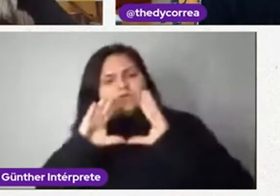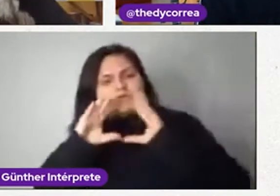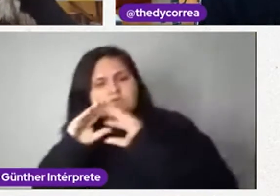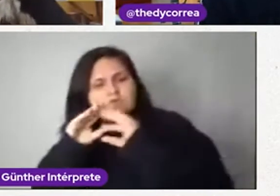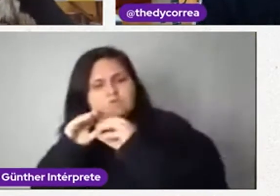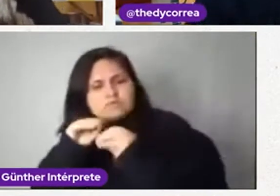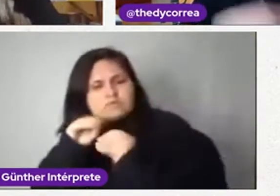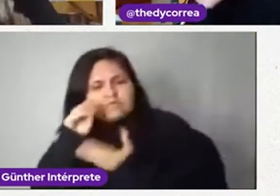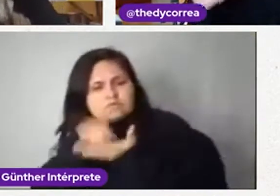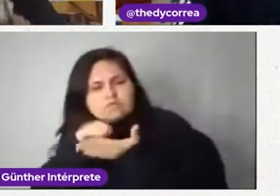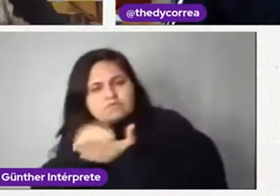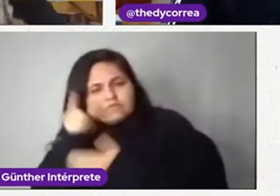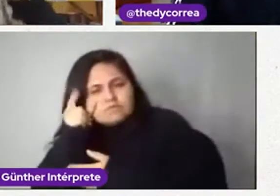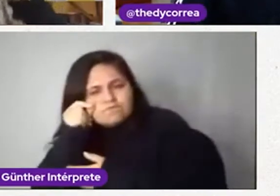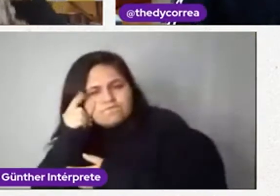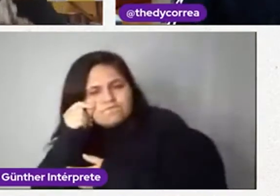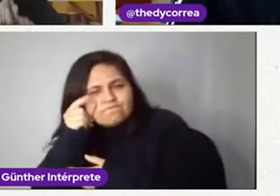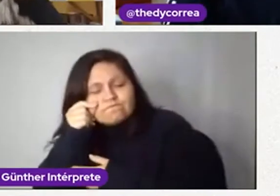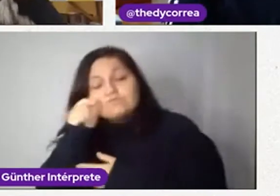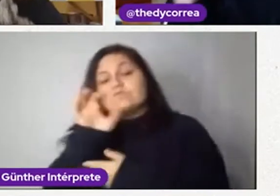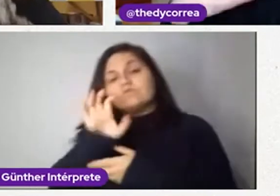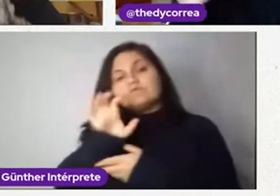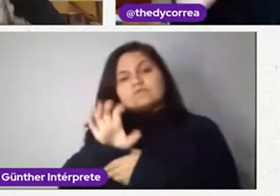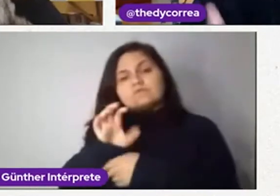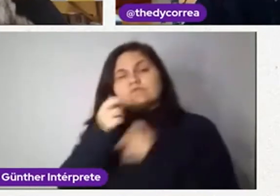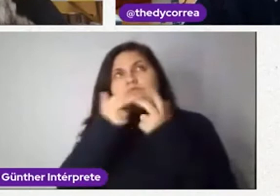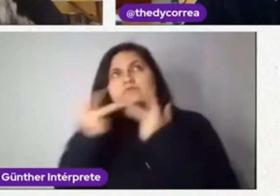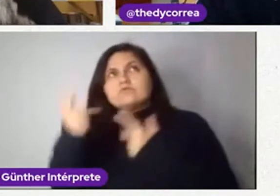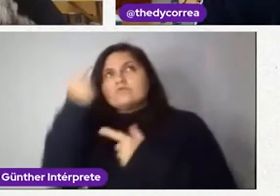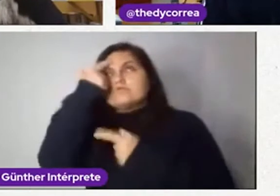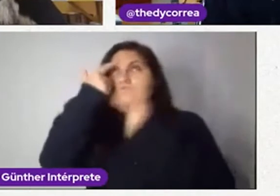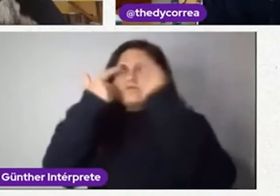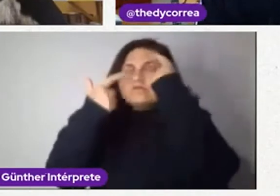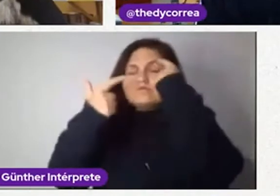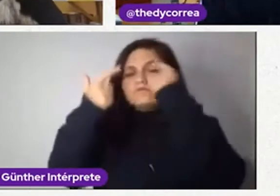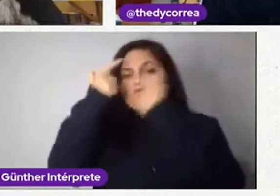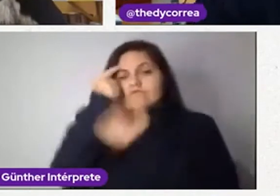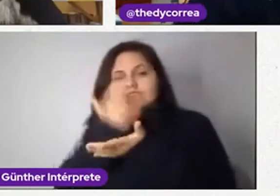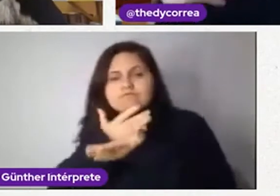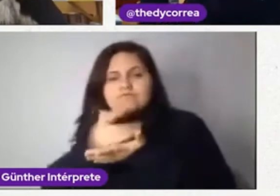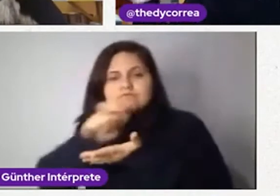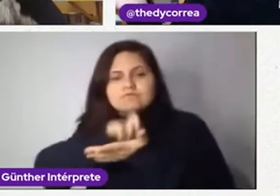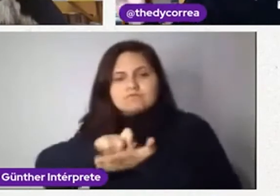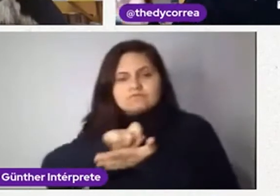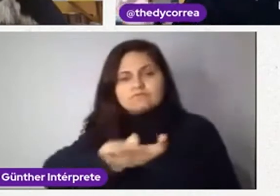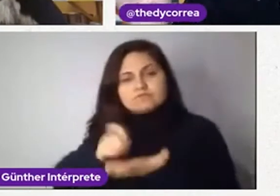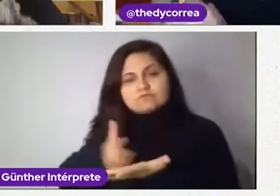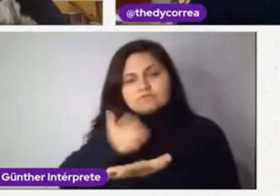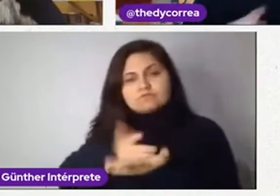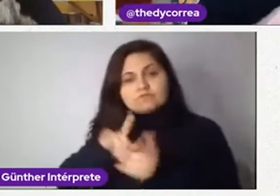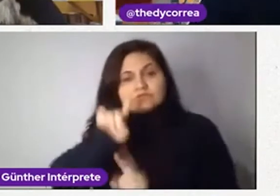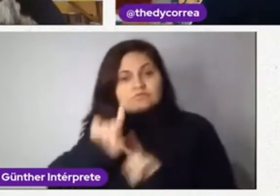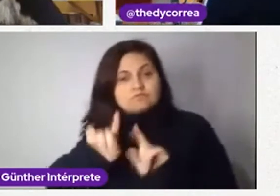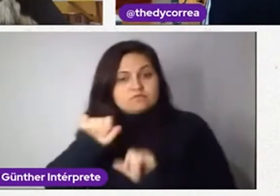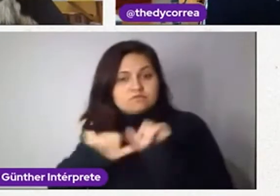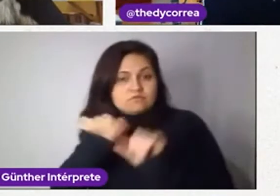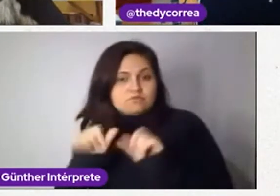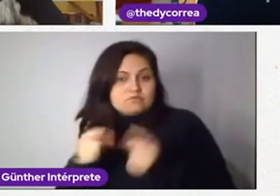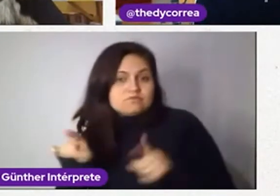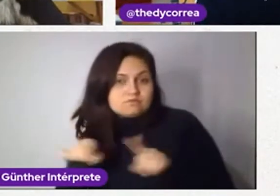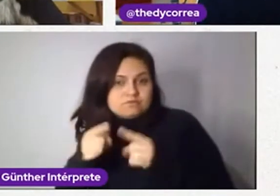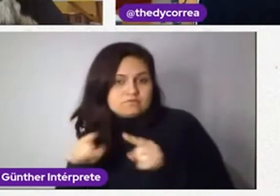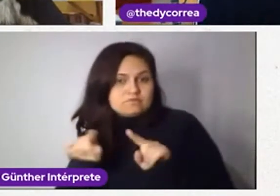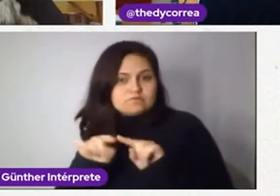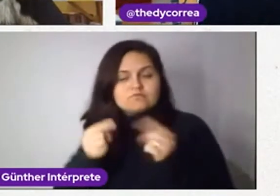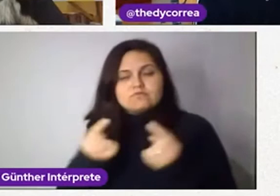insônia. Esse foi as coisas que eu escrevi eram para ser um livro. Depois, algumas viraram música, mas nasceram